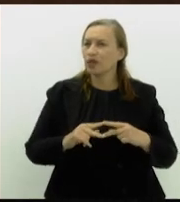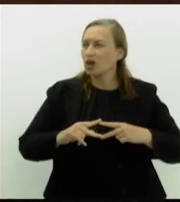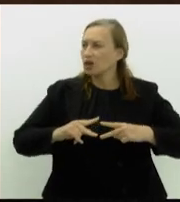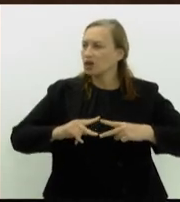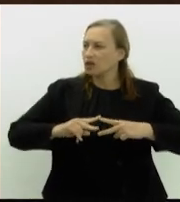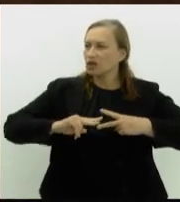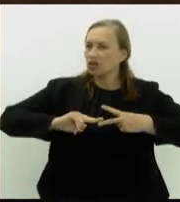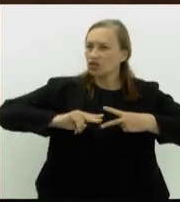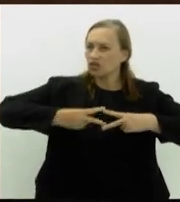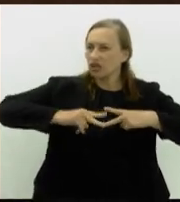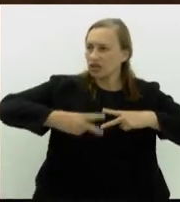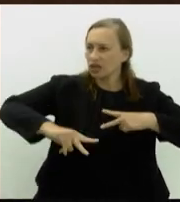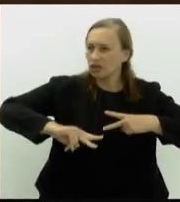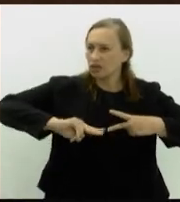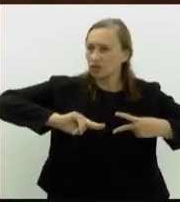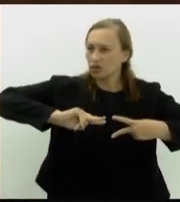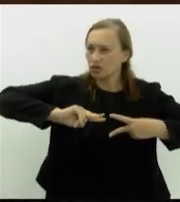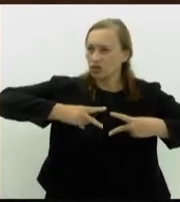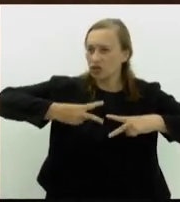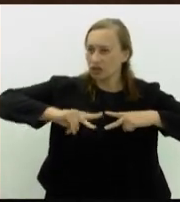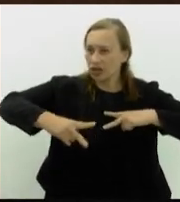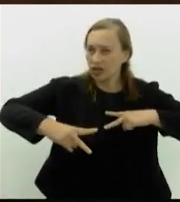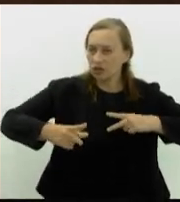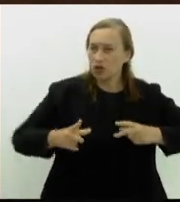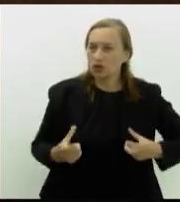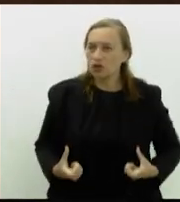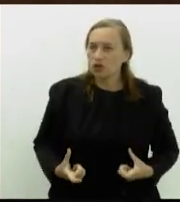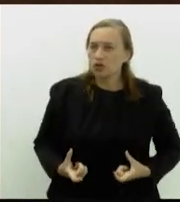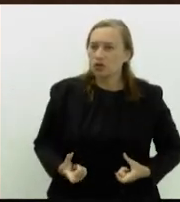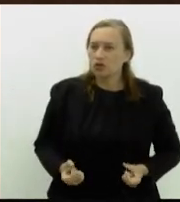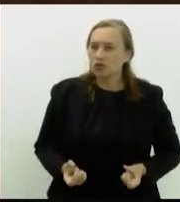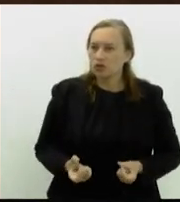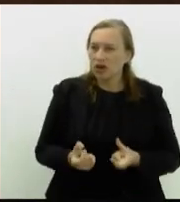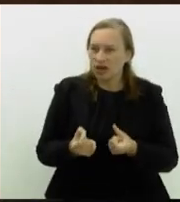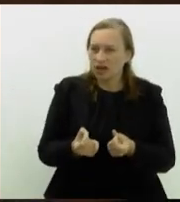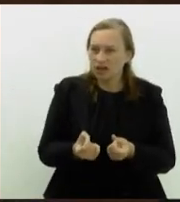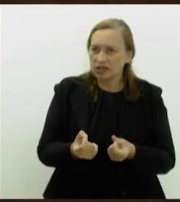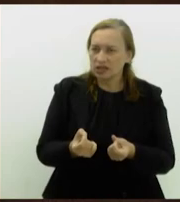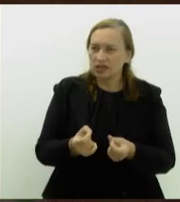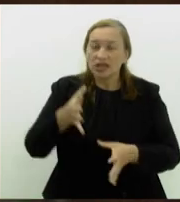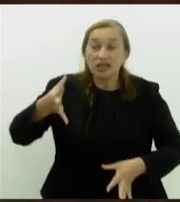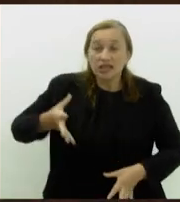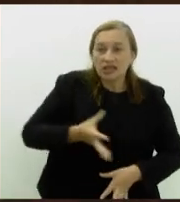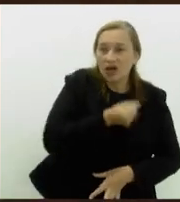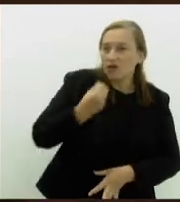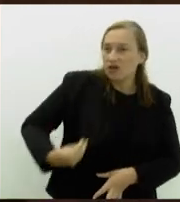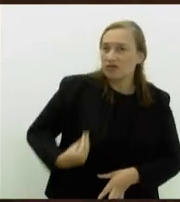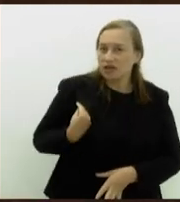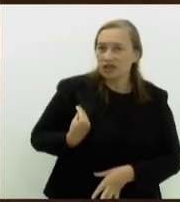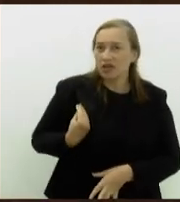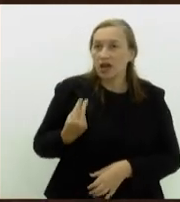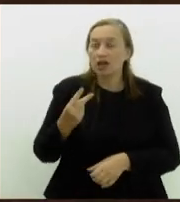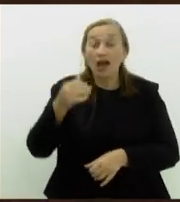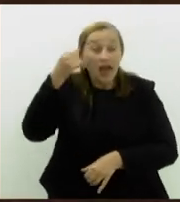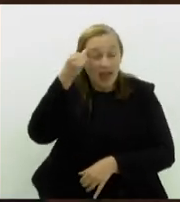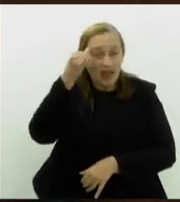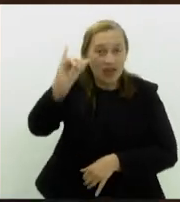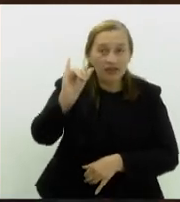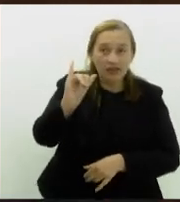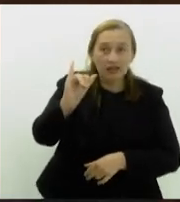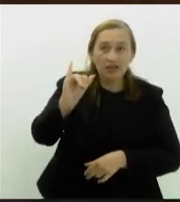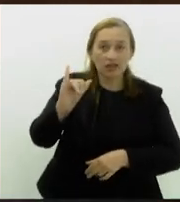senhoras e senhores, um exame que vai salvar vidas, um exame que vai trabalhar com a prevenção do câncer, que